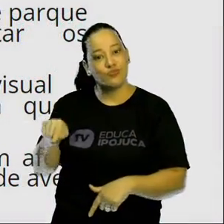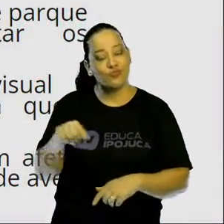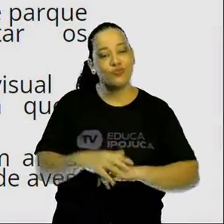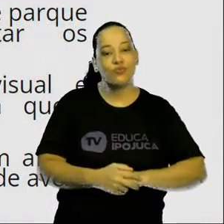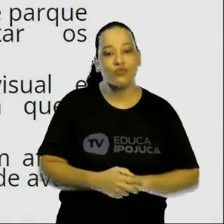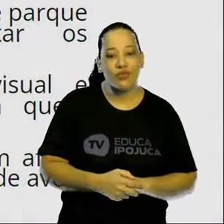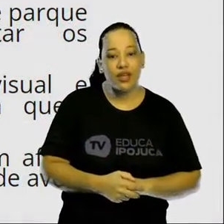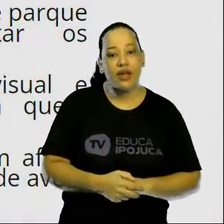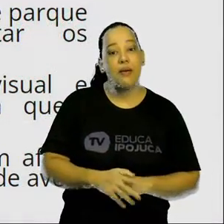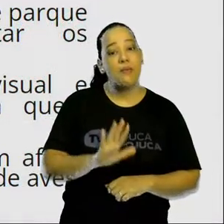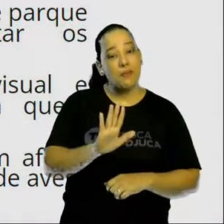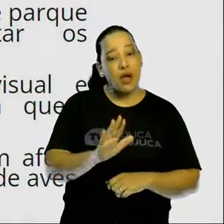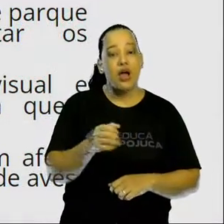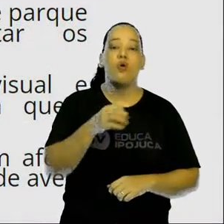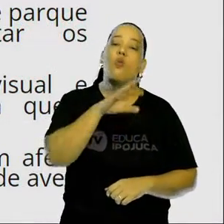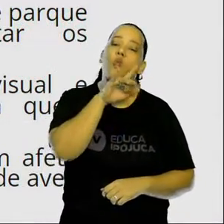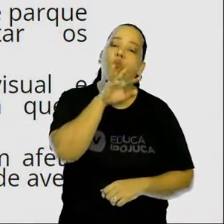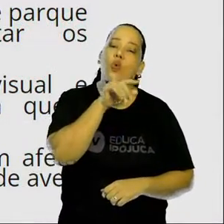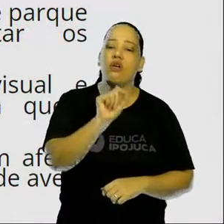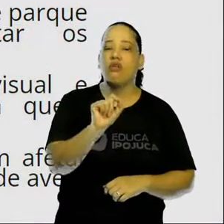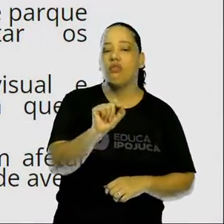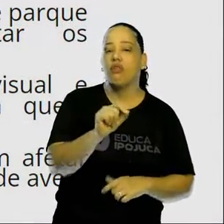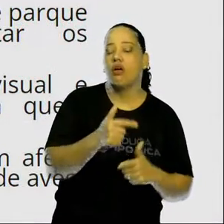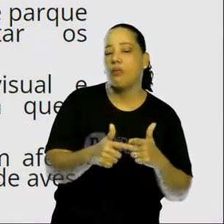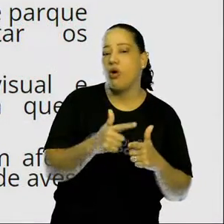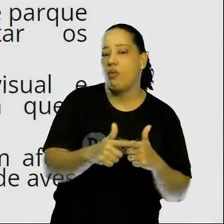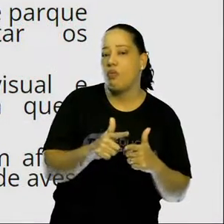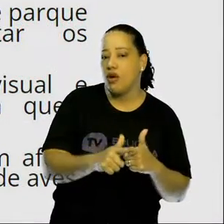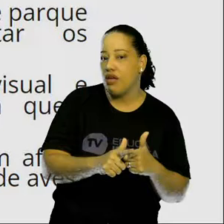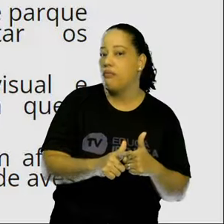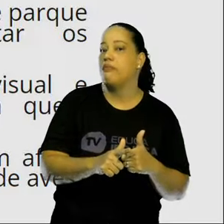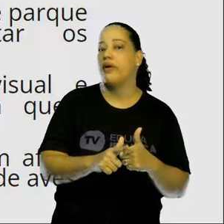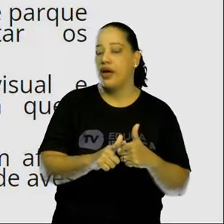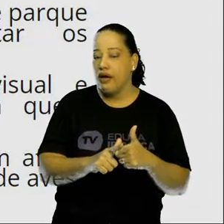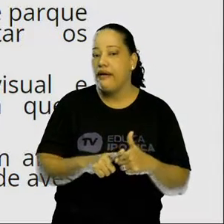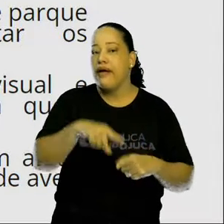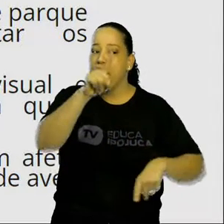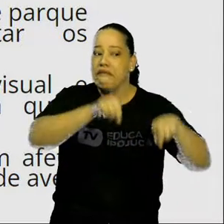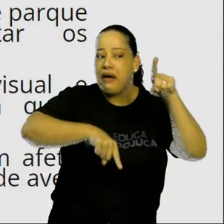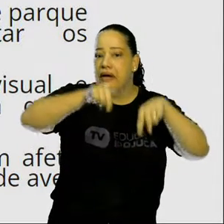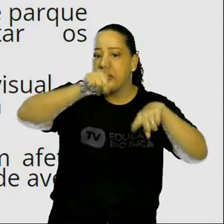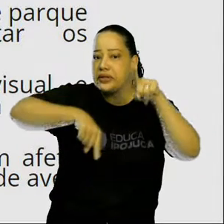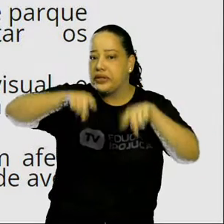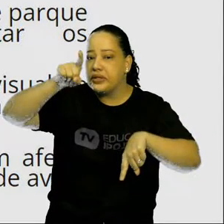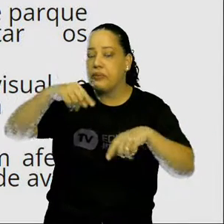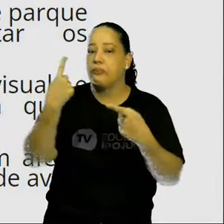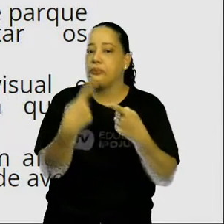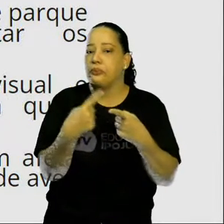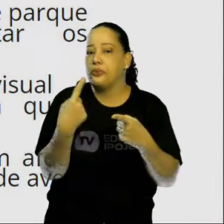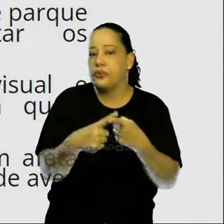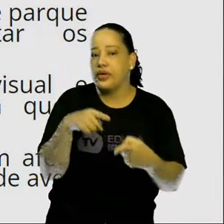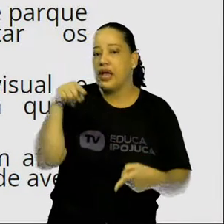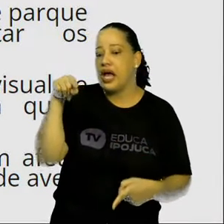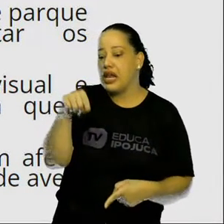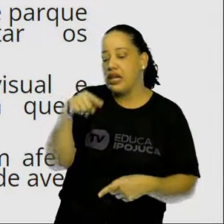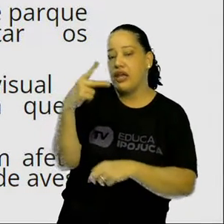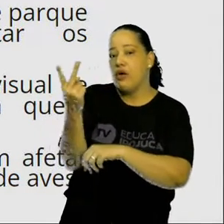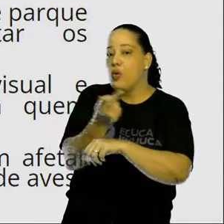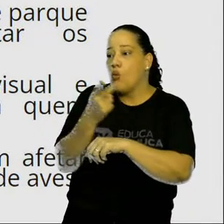é irregular. Por quê? Ela precisa de vento para funcionar. E nem sempre o vento vai estar disponível.